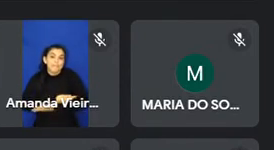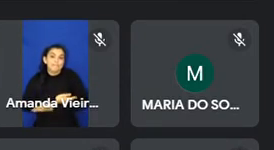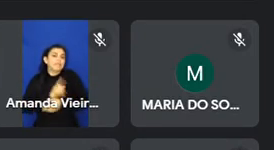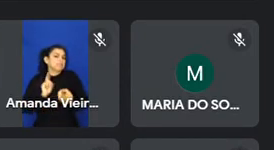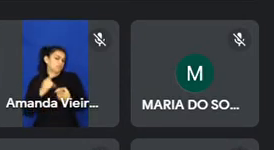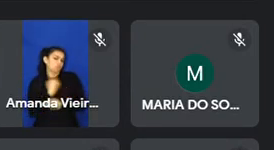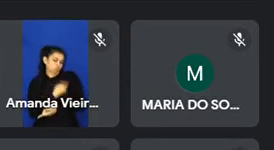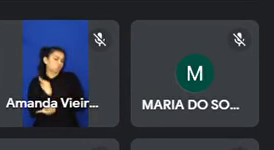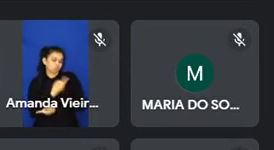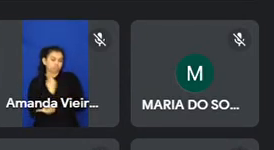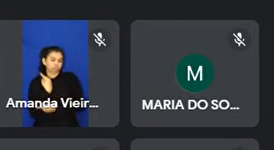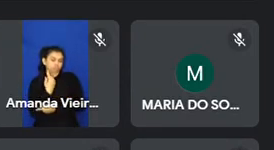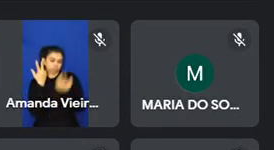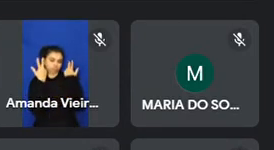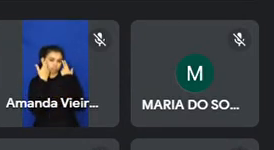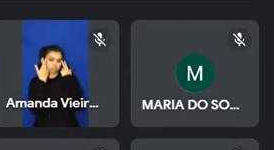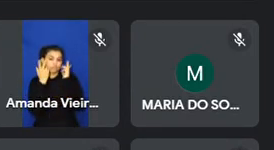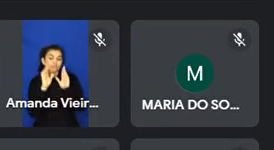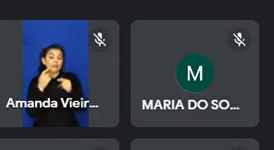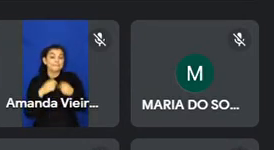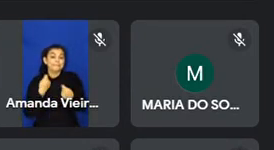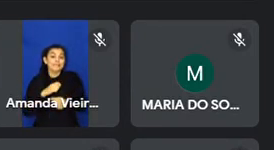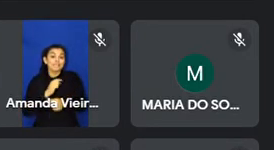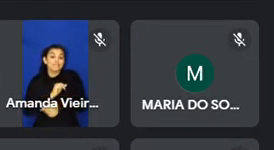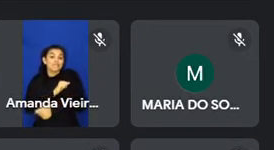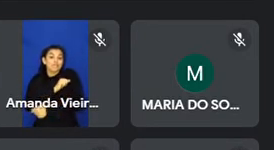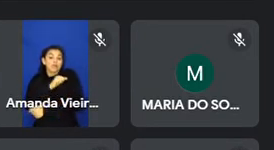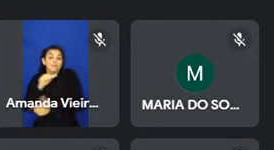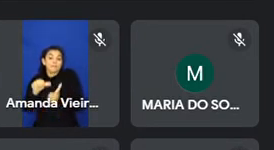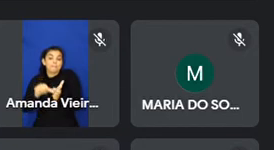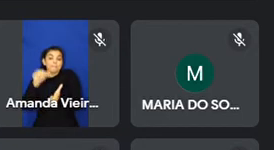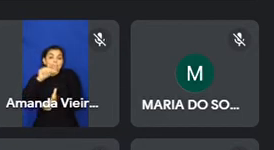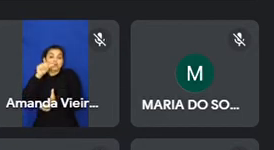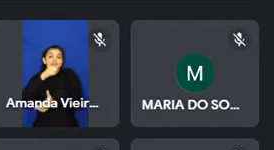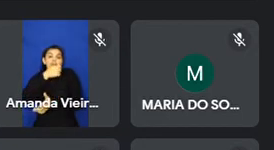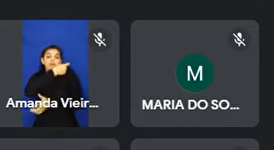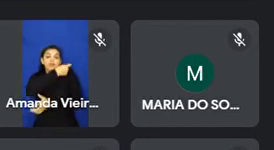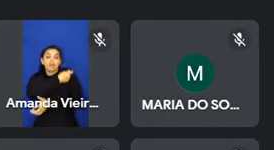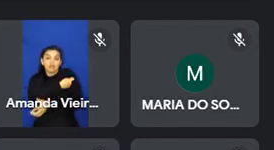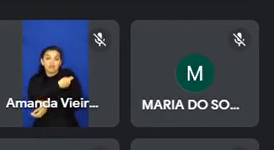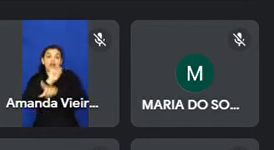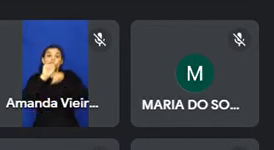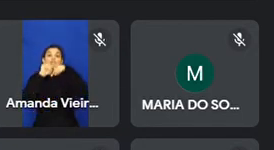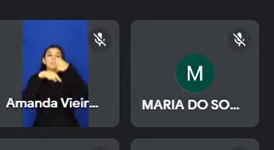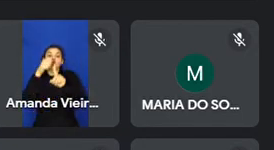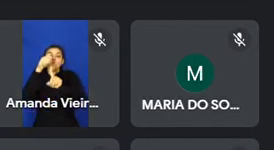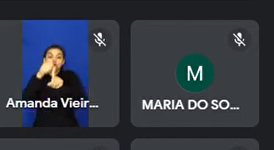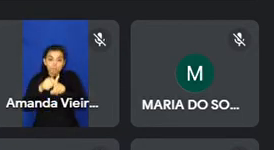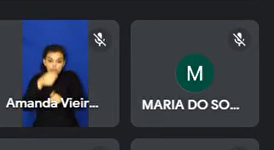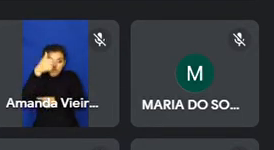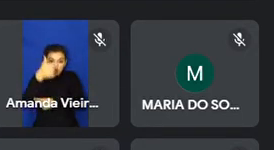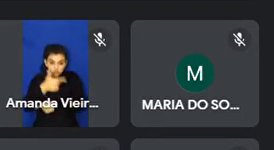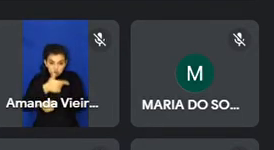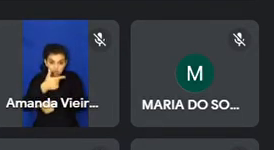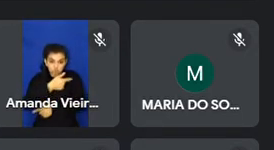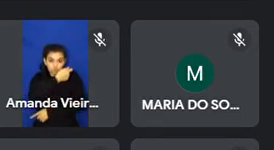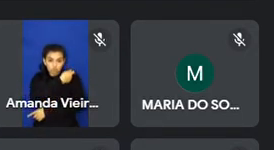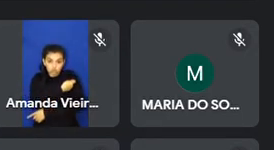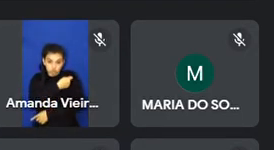também, temos que tomar uma dose e depois a pessoa diz, daqui a um mês você tem que tomar a segunda dose, que é justamente